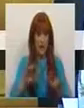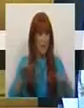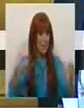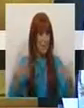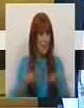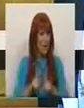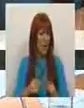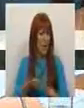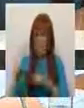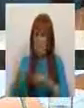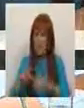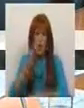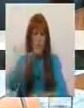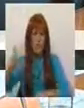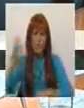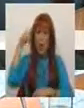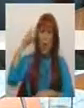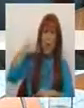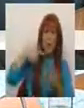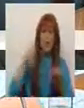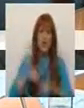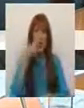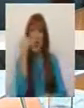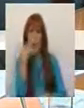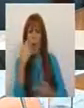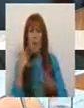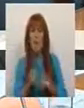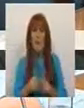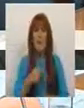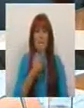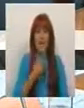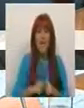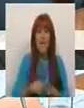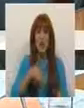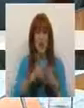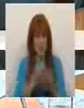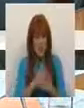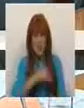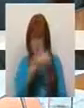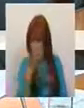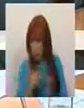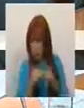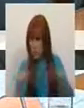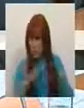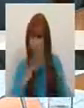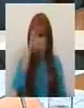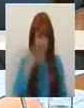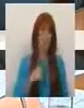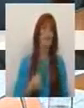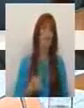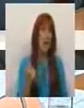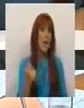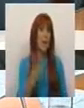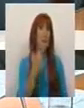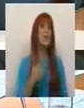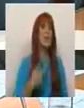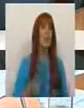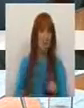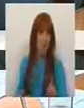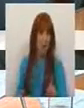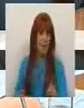primeira, a da Amadora, Odivelas, Loures, Oeiras, Mafra, Cascais, são de segunda, Sr. Ministro? Era bom que respondesse a esta